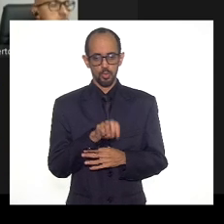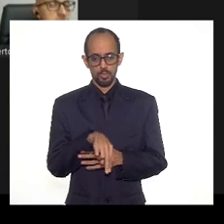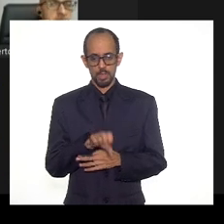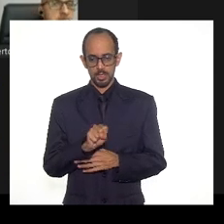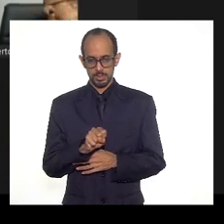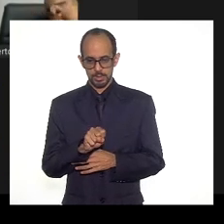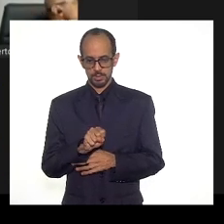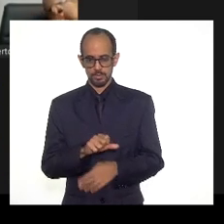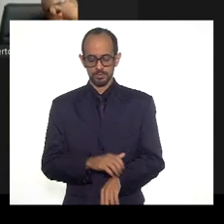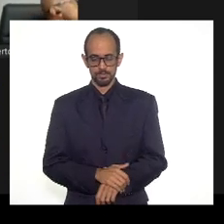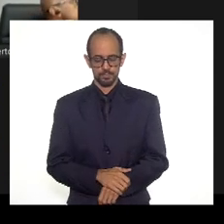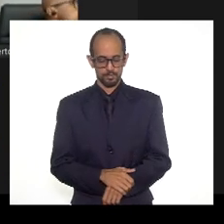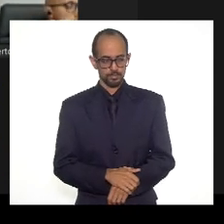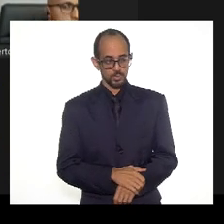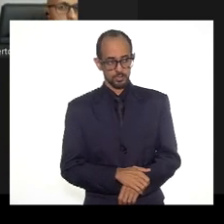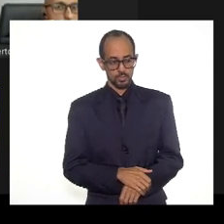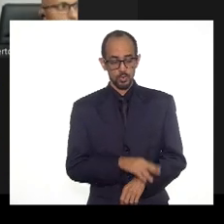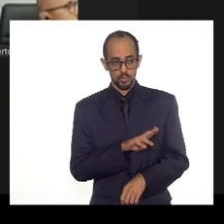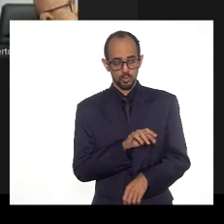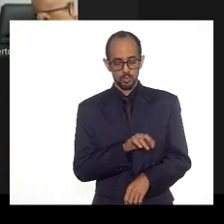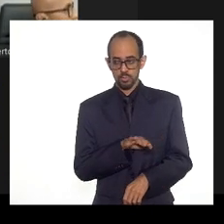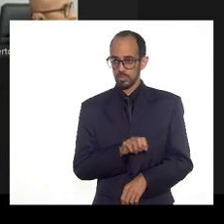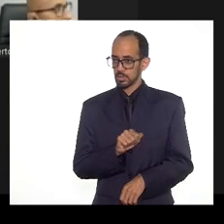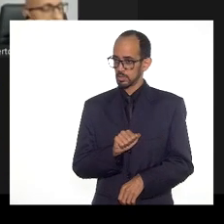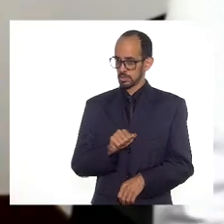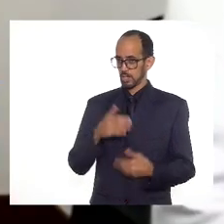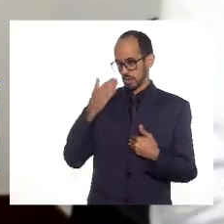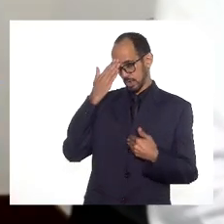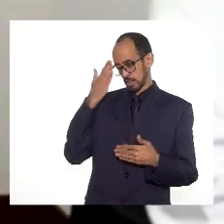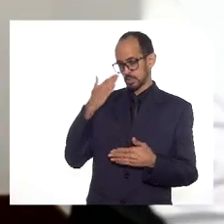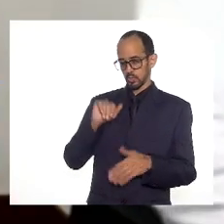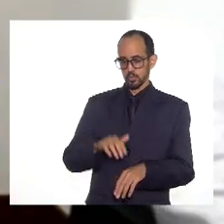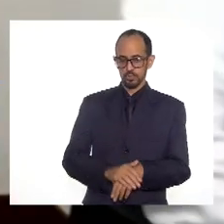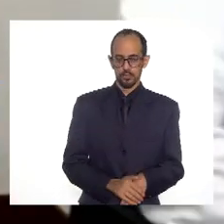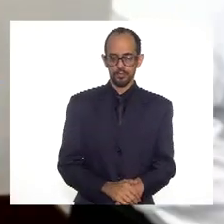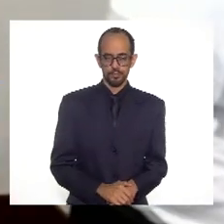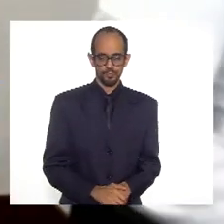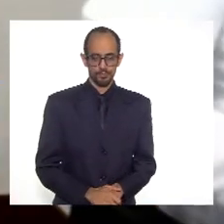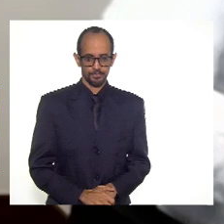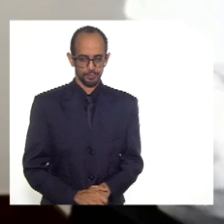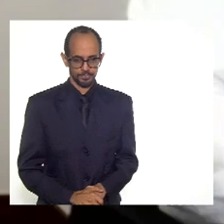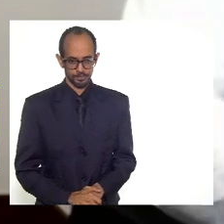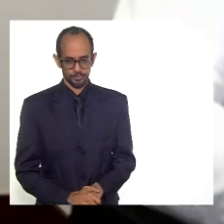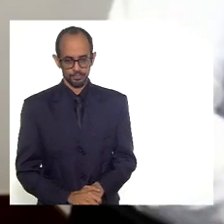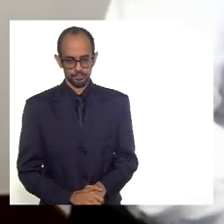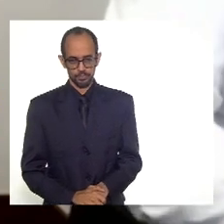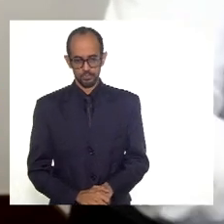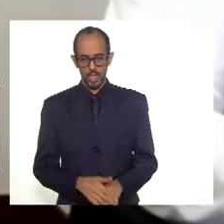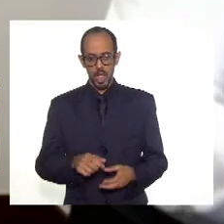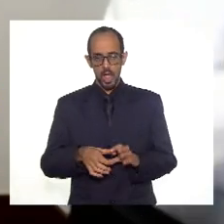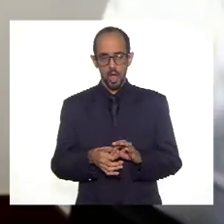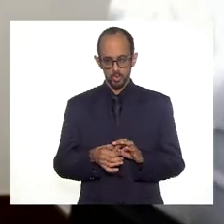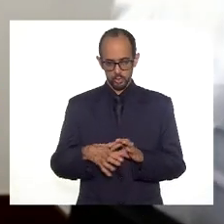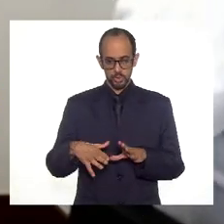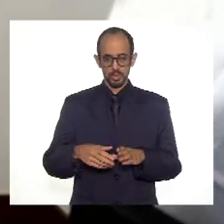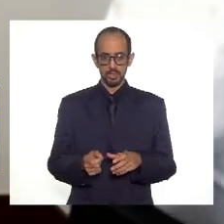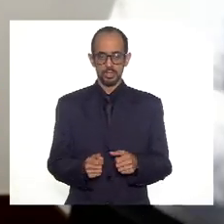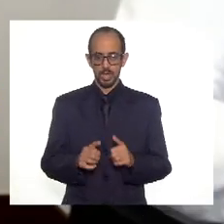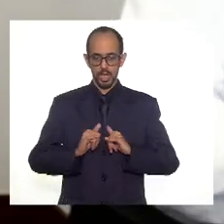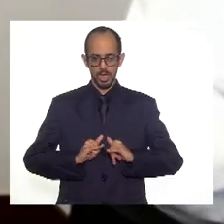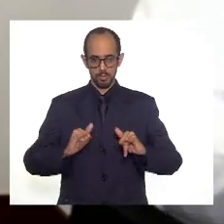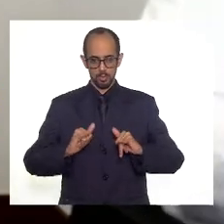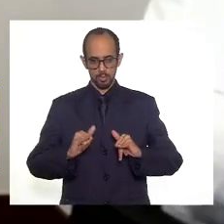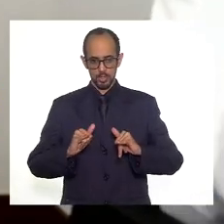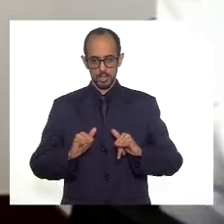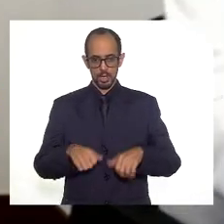Obrigado. Ok. Presidência autoriza a republicar projeto de lei 4126, com